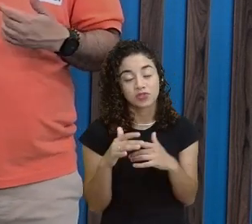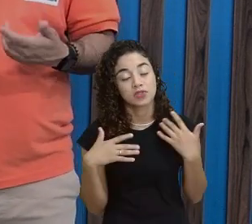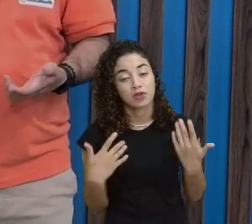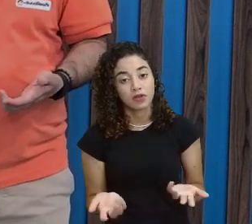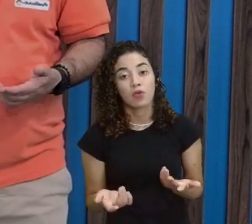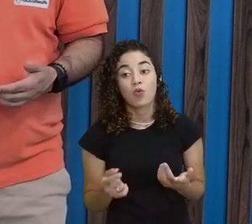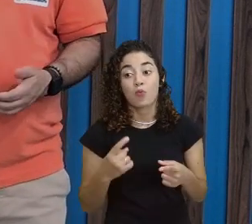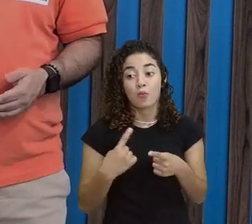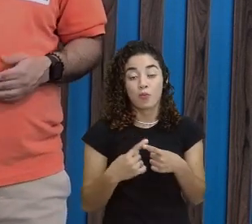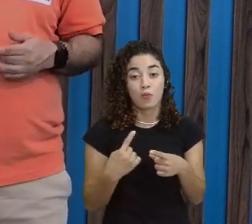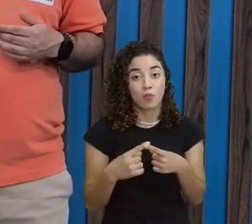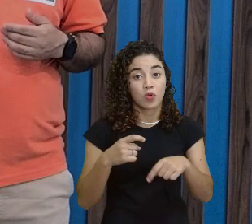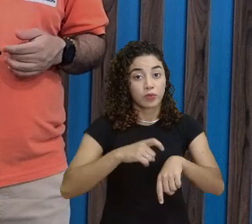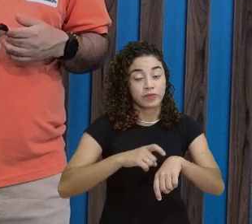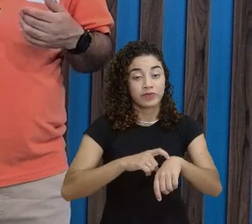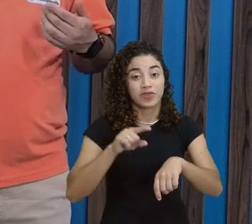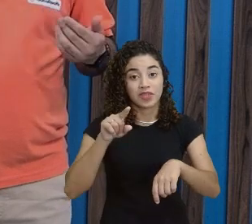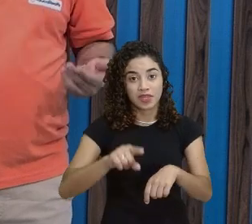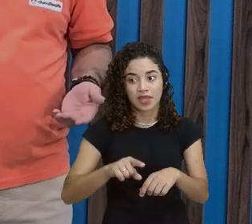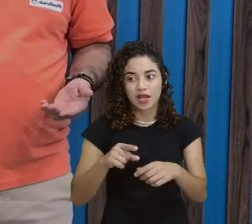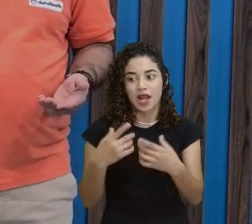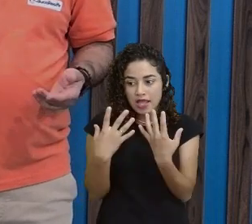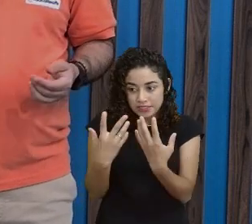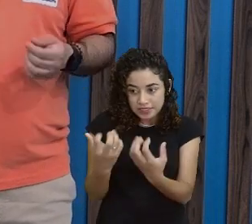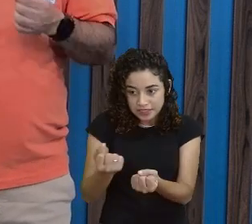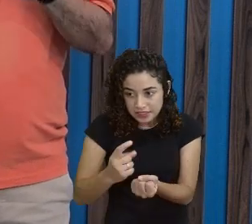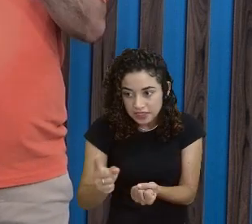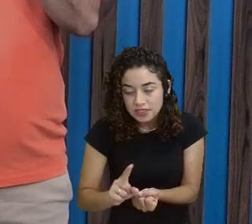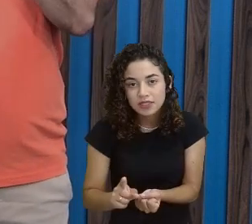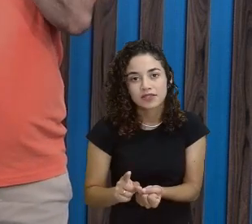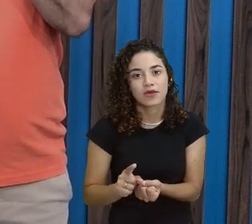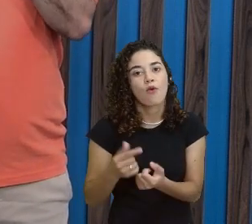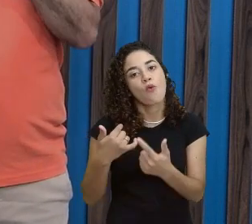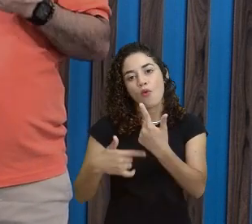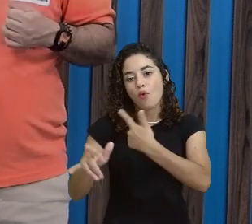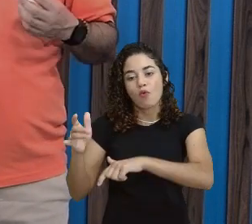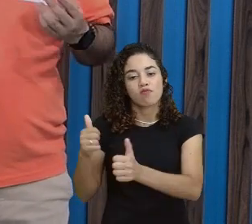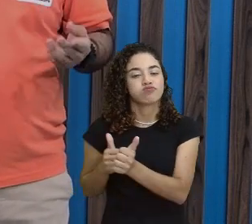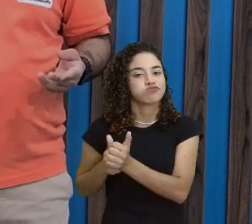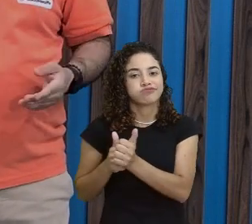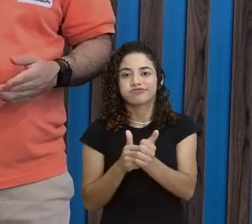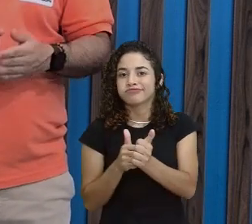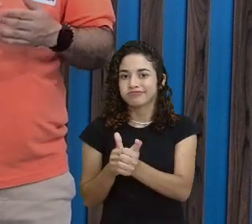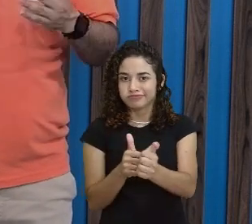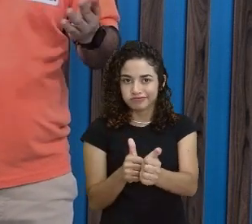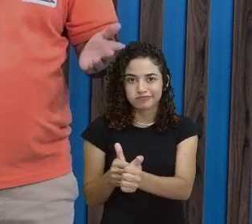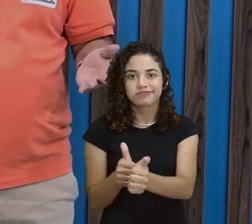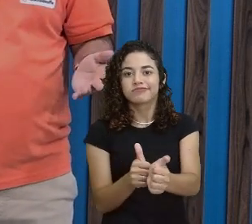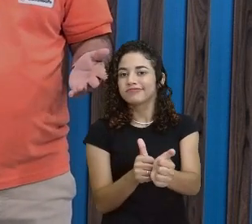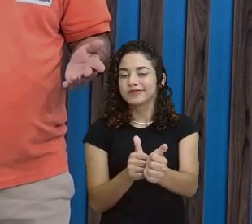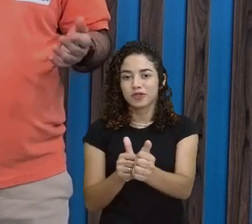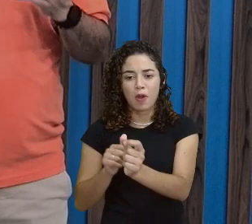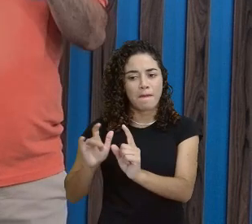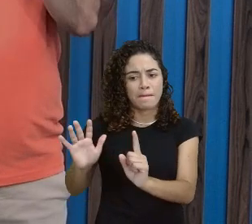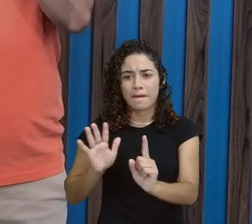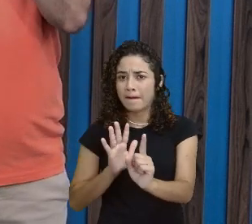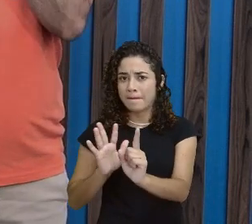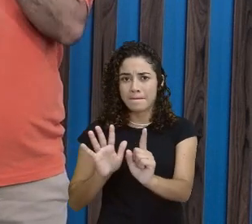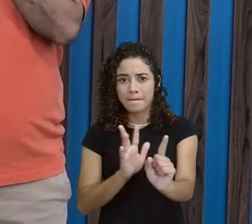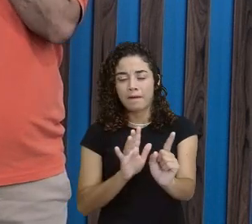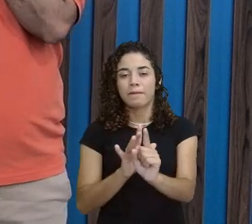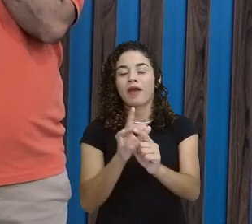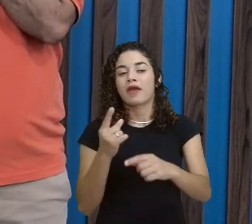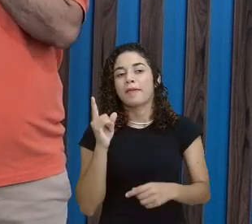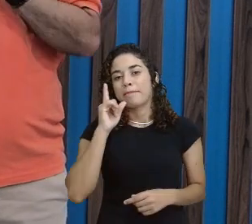se negavam, eles eram perseguidos, né? Perseguidos e eram mandados para arenas para serem,